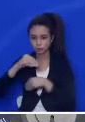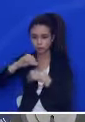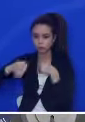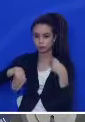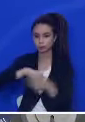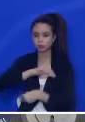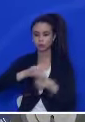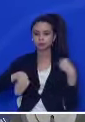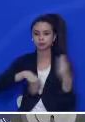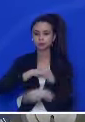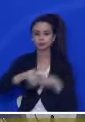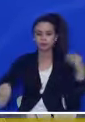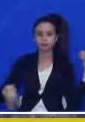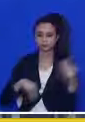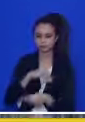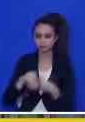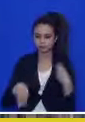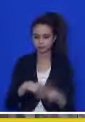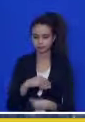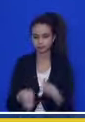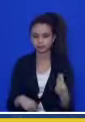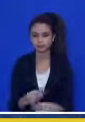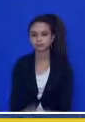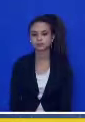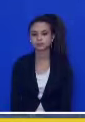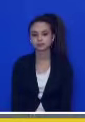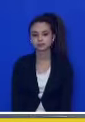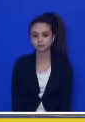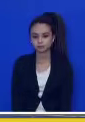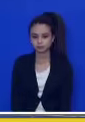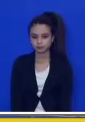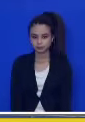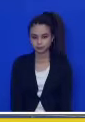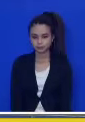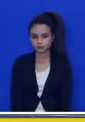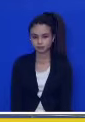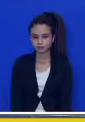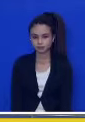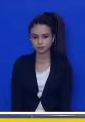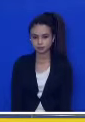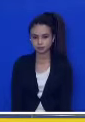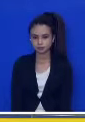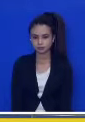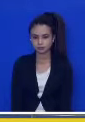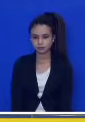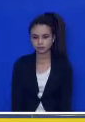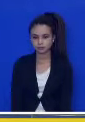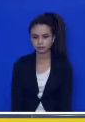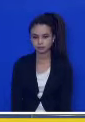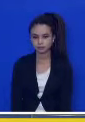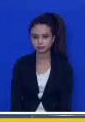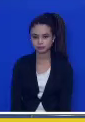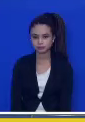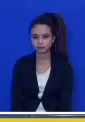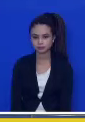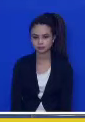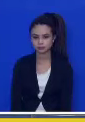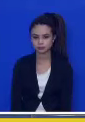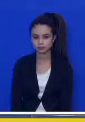tela. Valendo! Globo carregado, embaralhando 31 bolas numeradas de 01 a